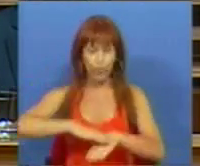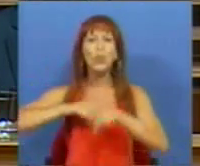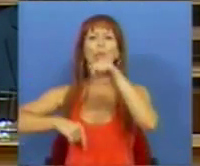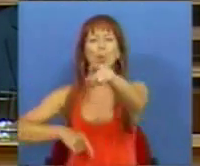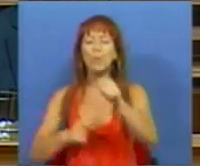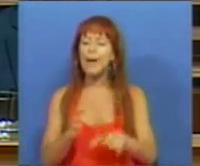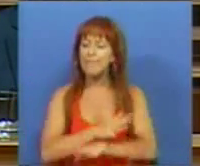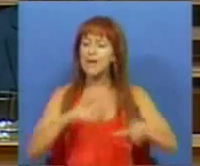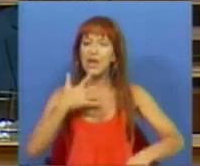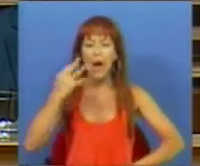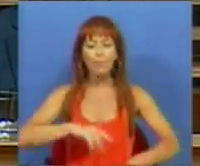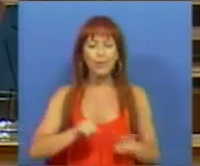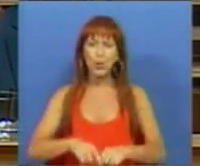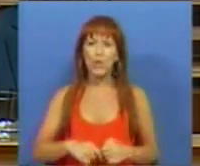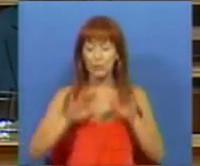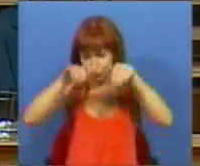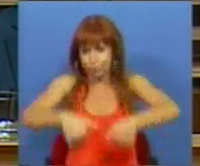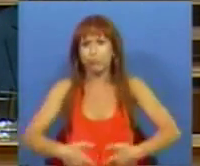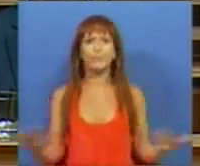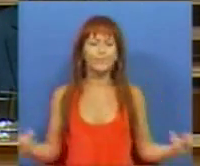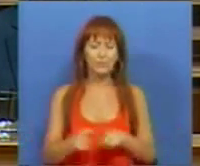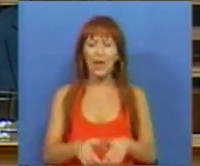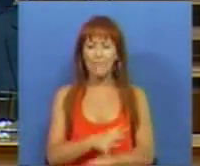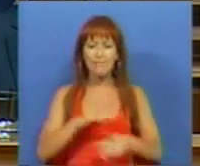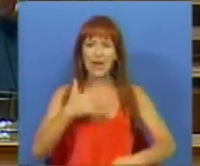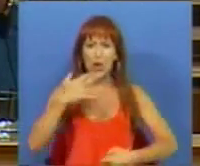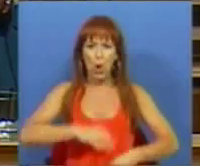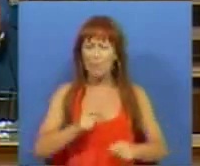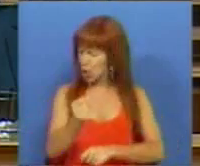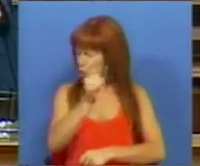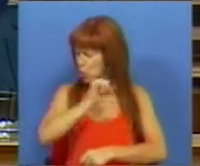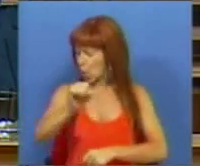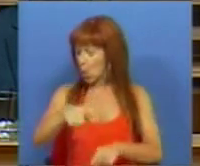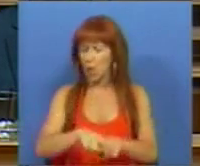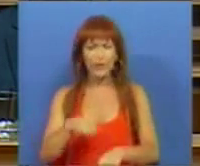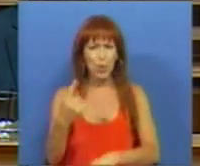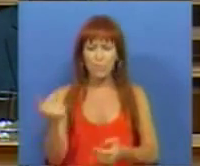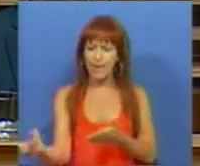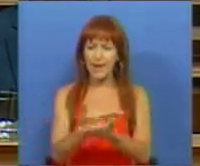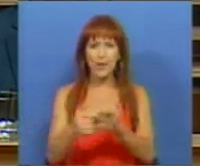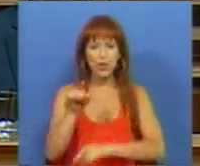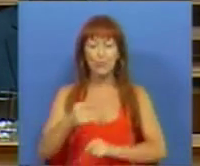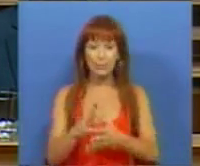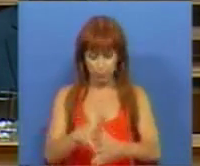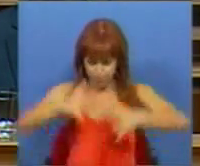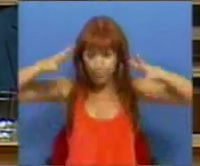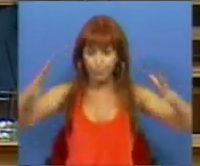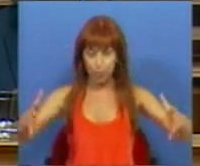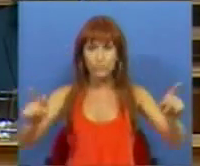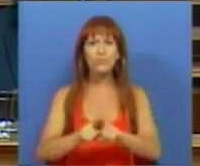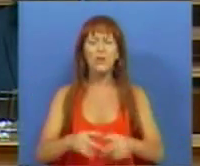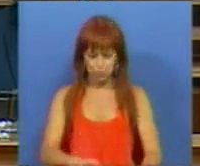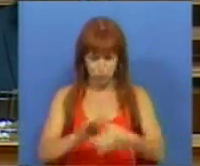crise, uma maioria absoluta da depressão e uma maioria absoluta contra uma economia de crescimento e